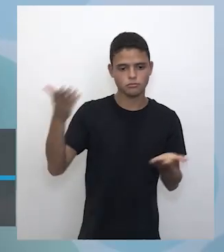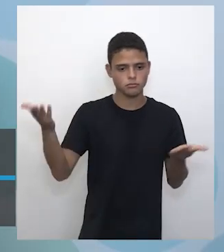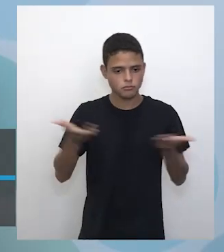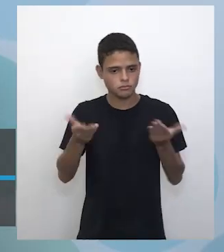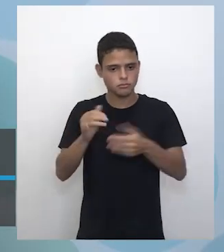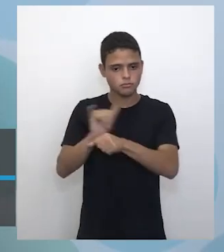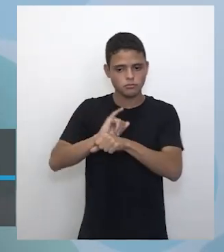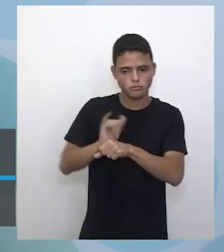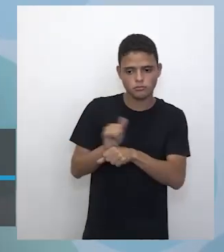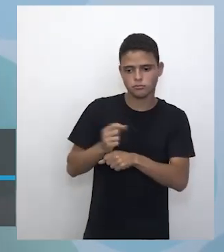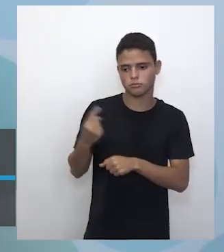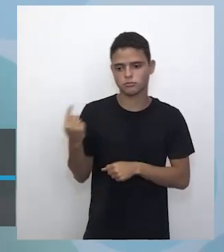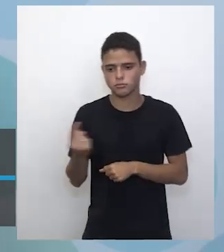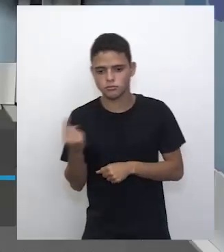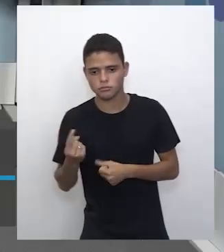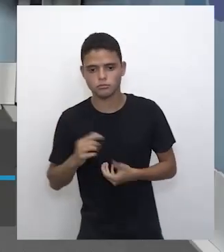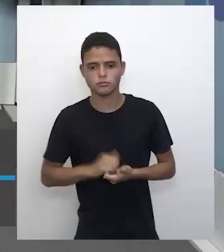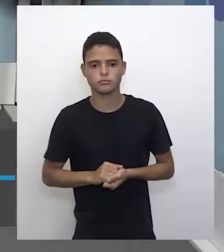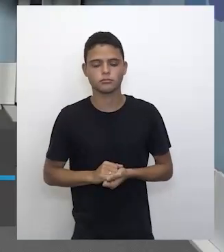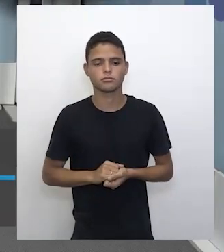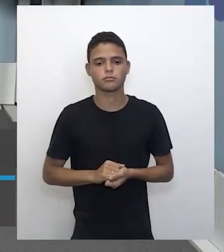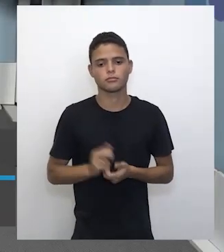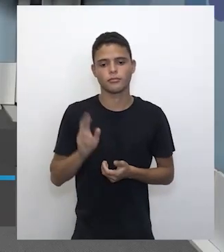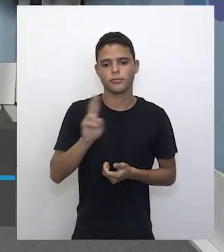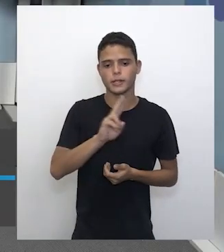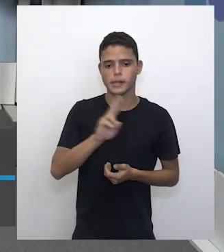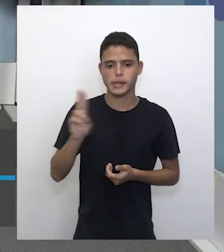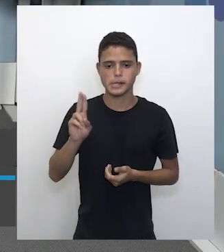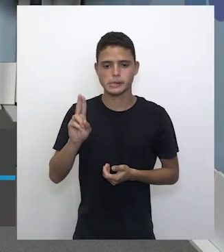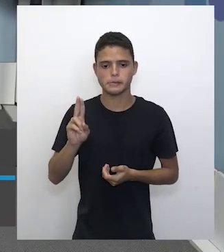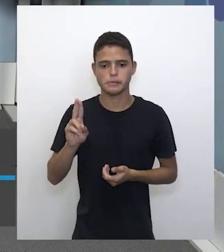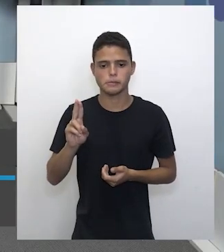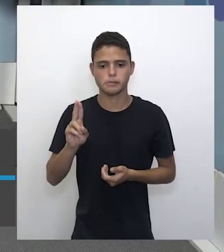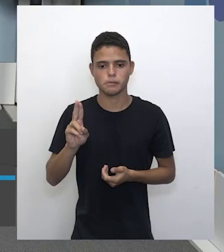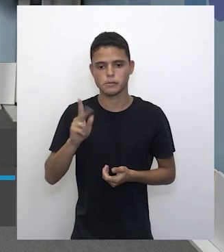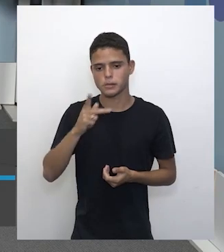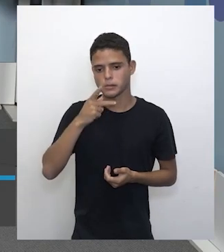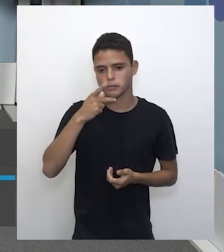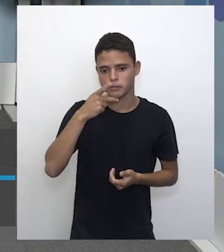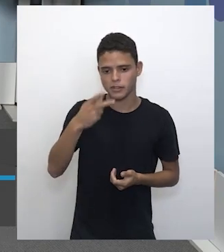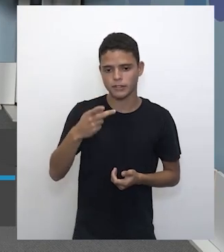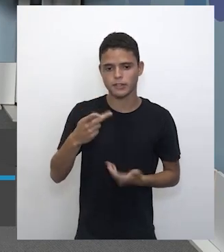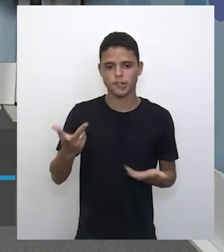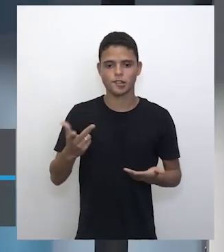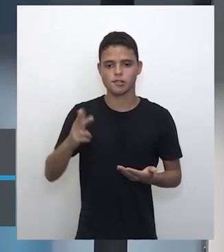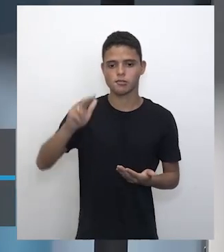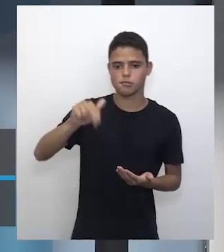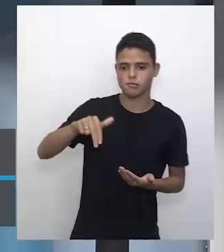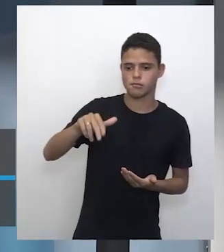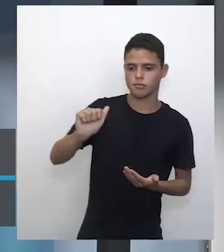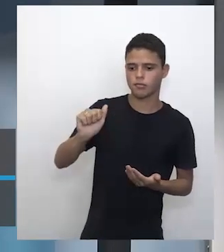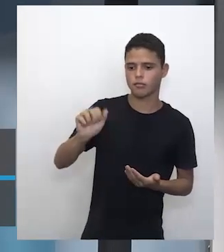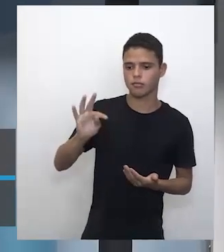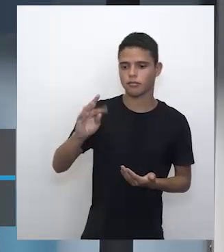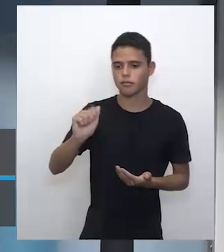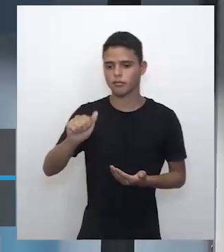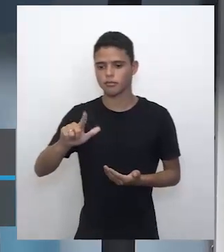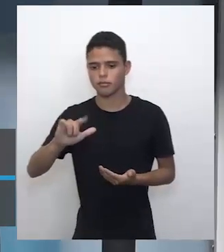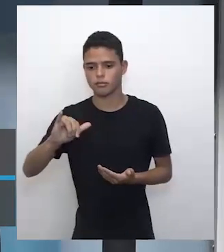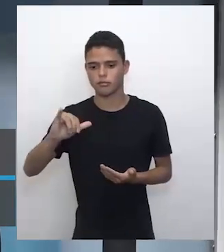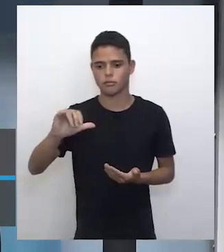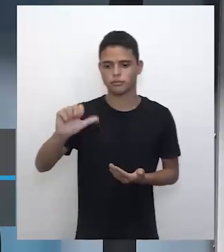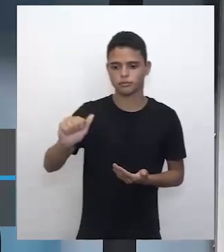pelo YouTube, né? Eu vou dar um nome aqui, não sei se pode fazer propaganda, mas eu vou falar do caso da Natália Arcuri, né? Que era